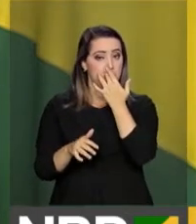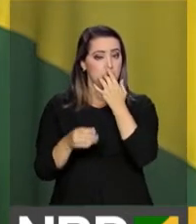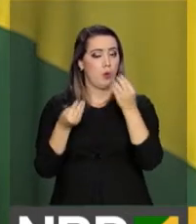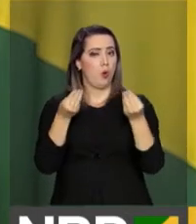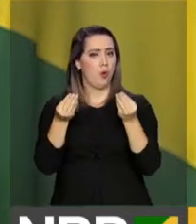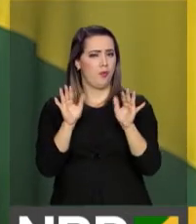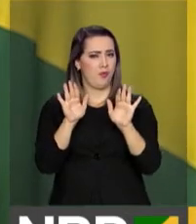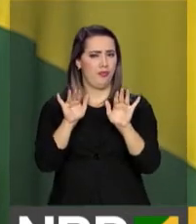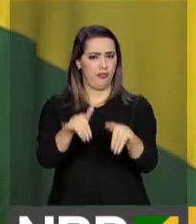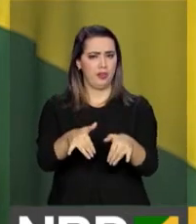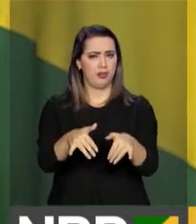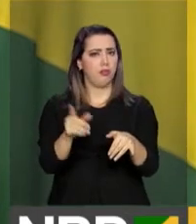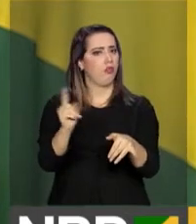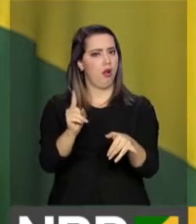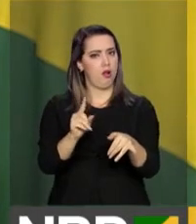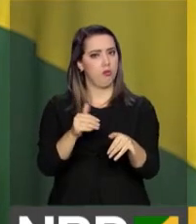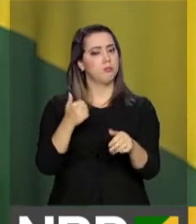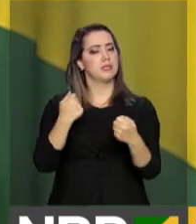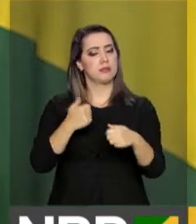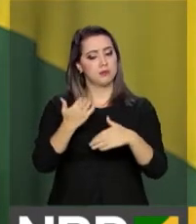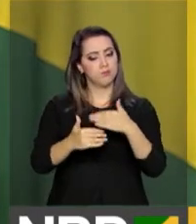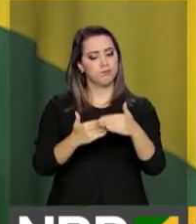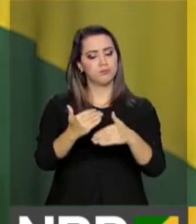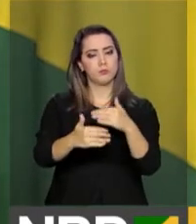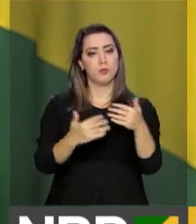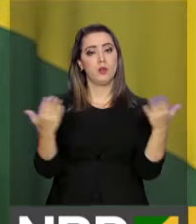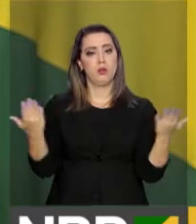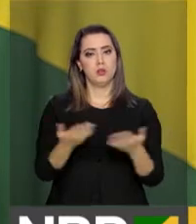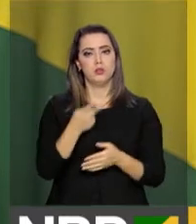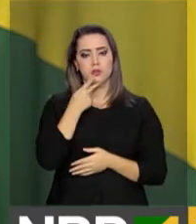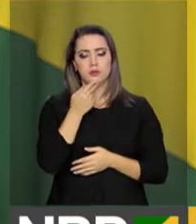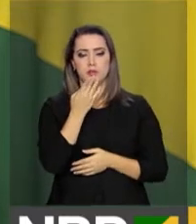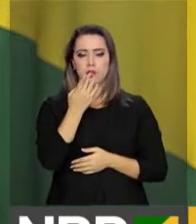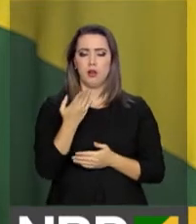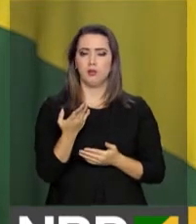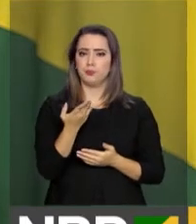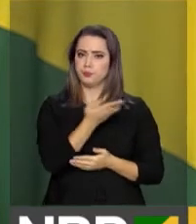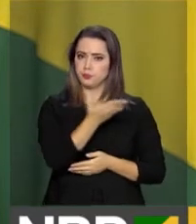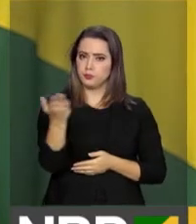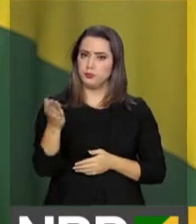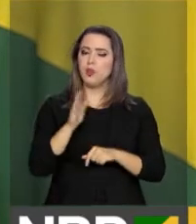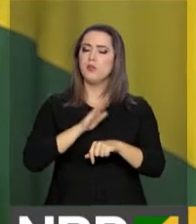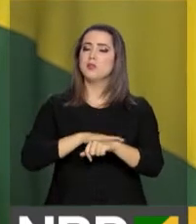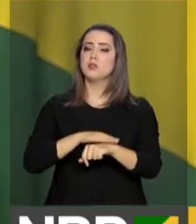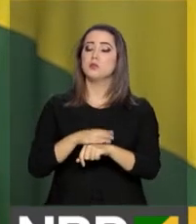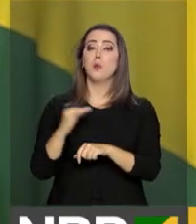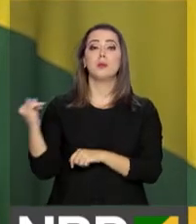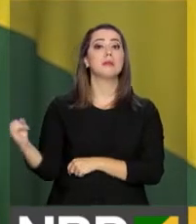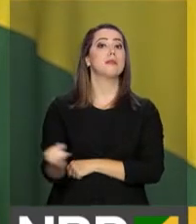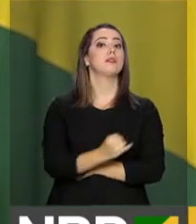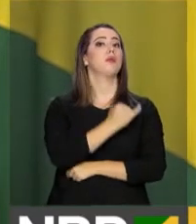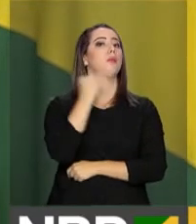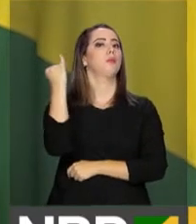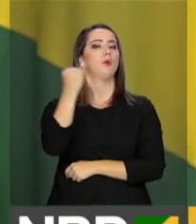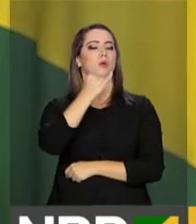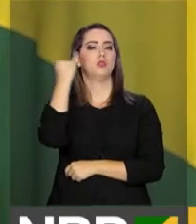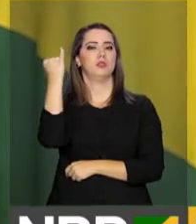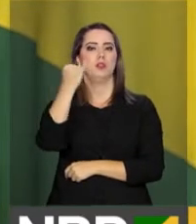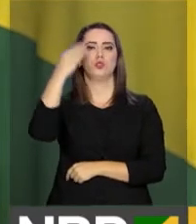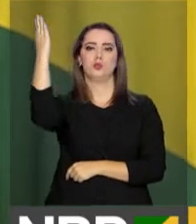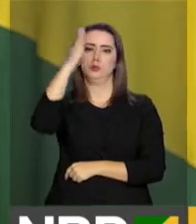porque ao falar neste momento de uma das reformas mais fundamentais para o estado brasileiro